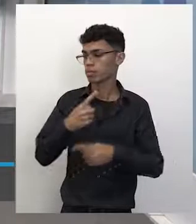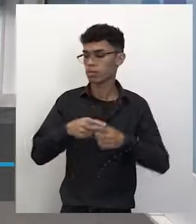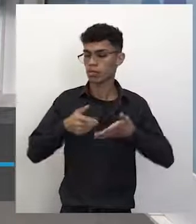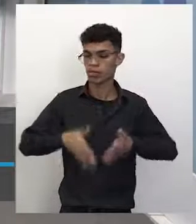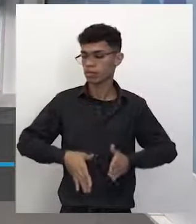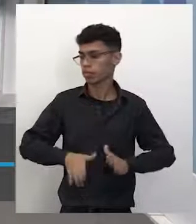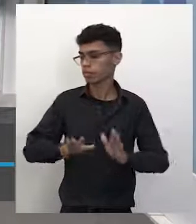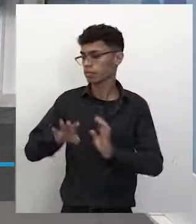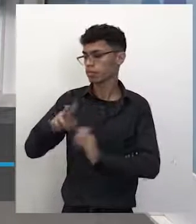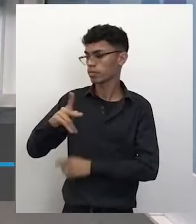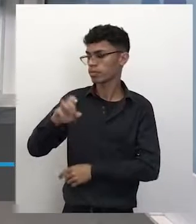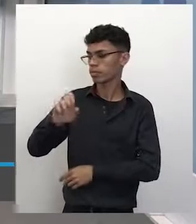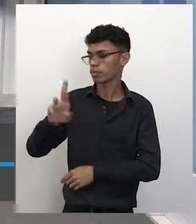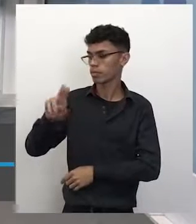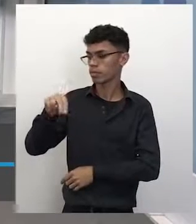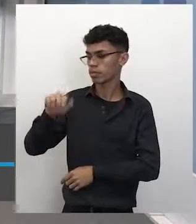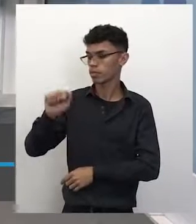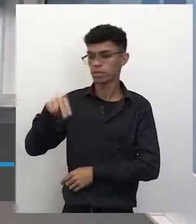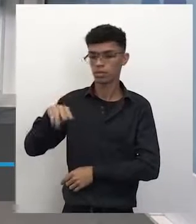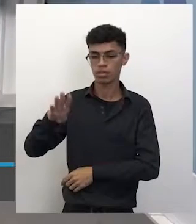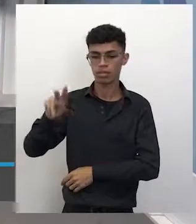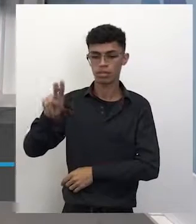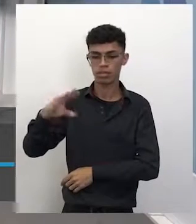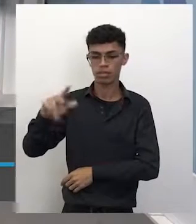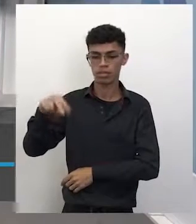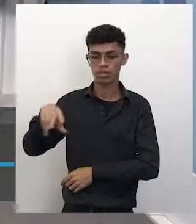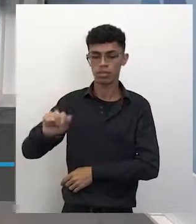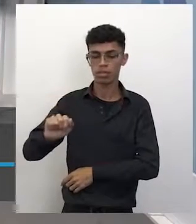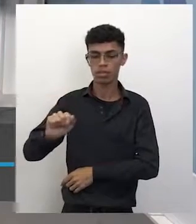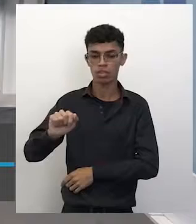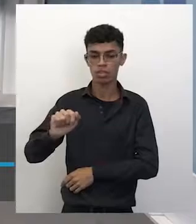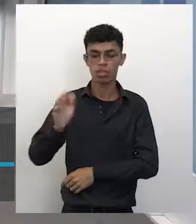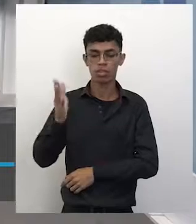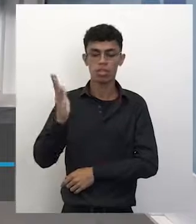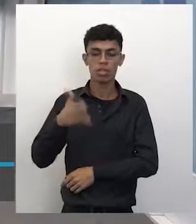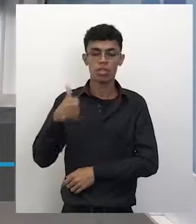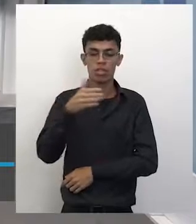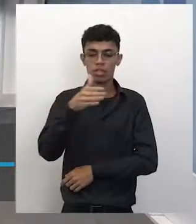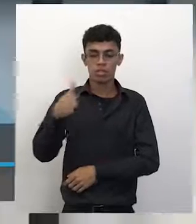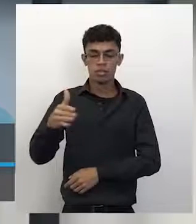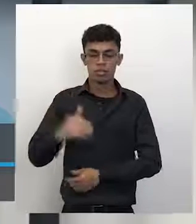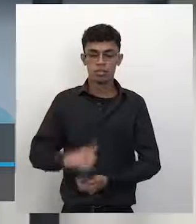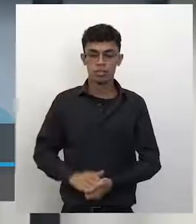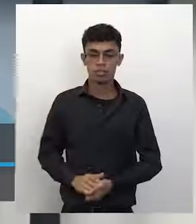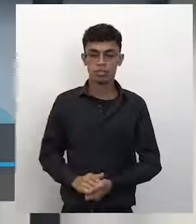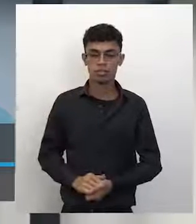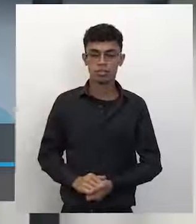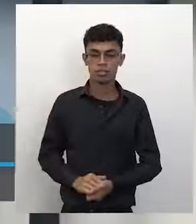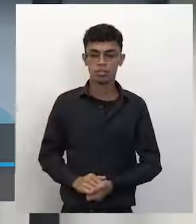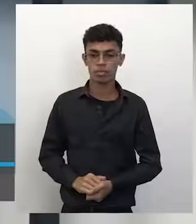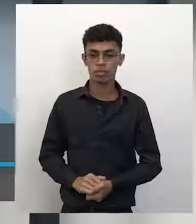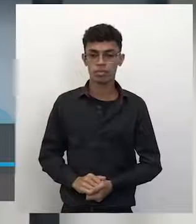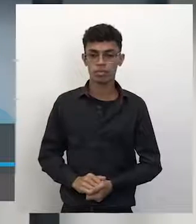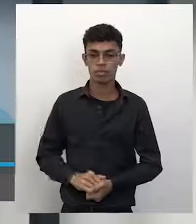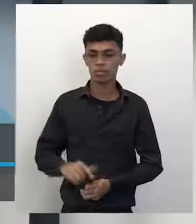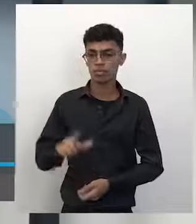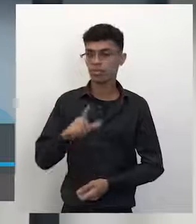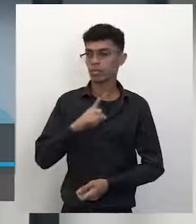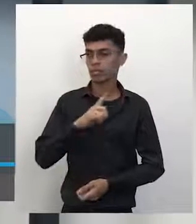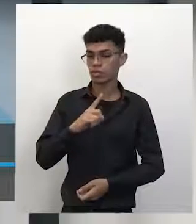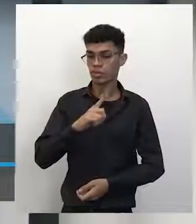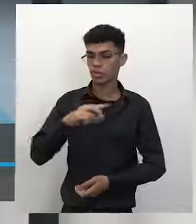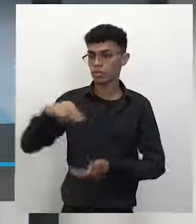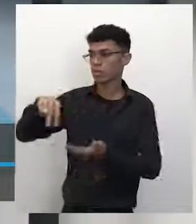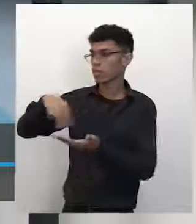coisa boa. Protânia, jongo, porque já participei da dança. Ah, quero participar, gente. Quando tudo isso acabar e tiver jongo na sua cidade, me chama.